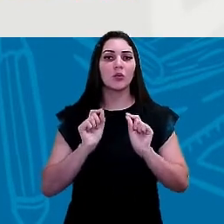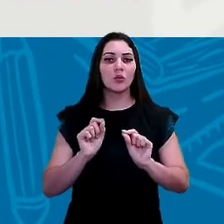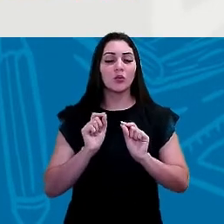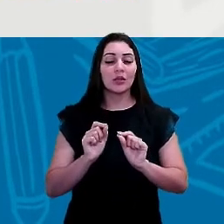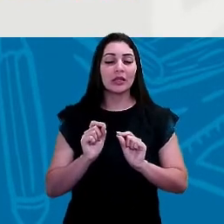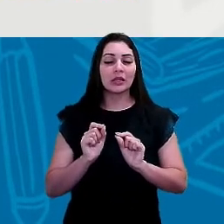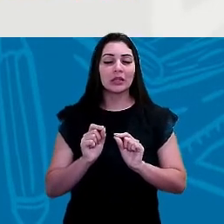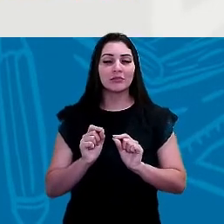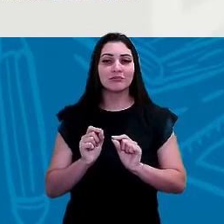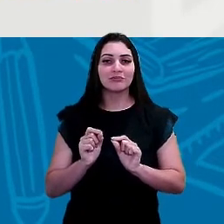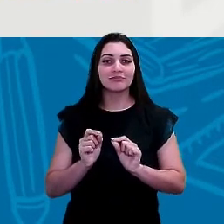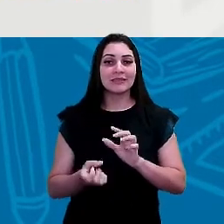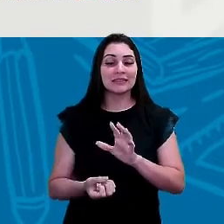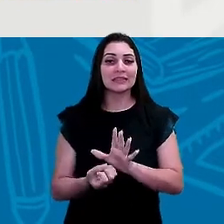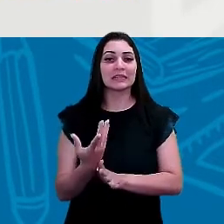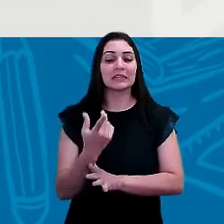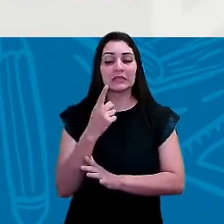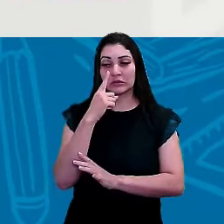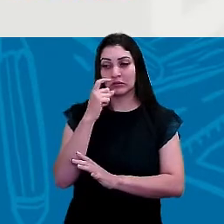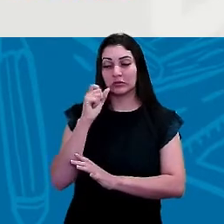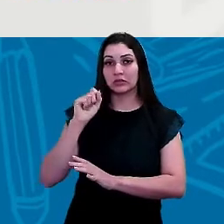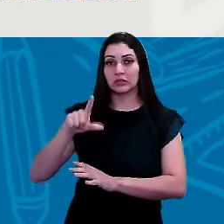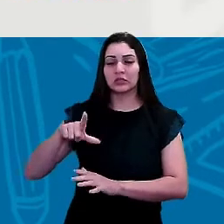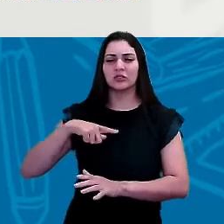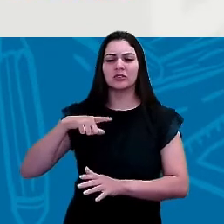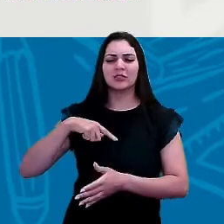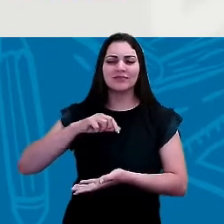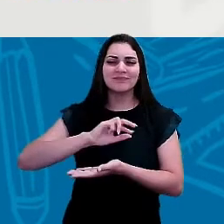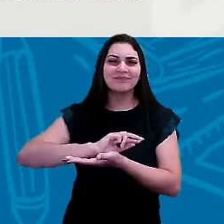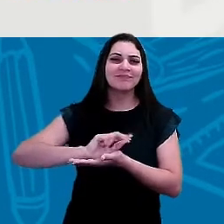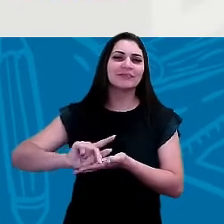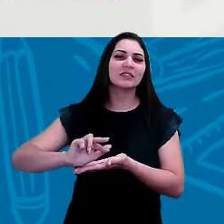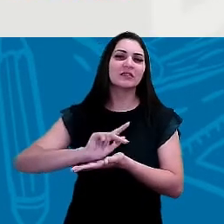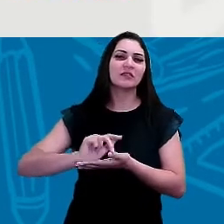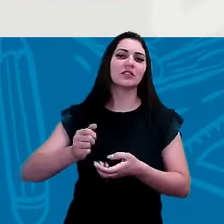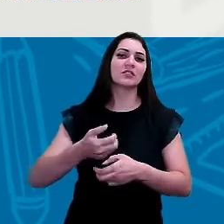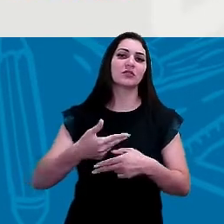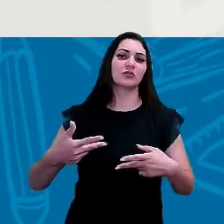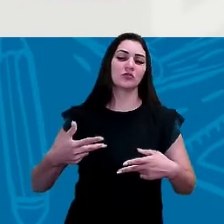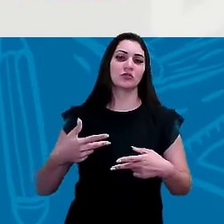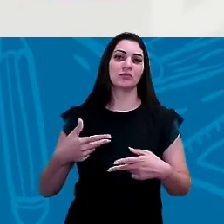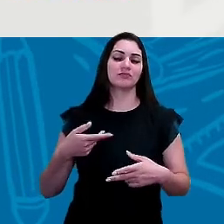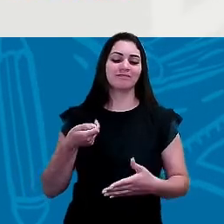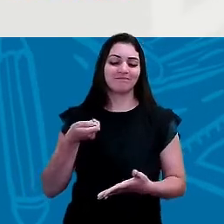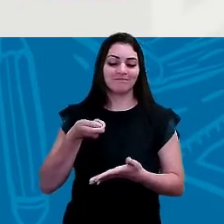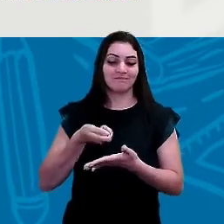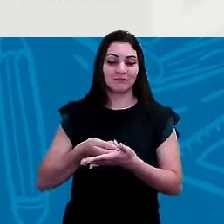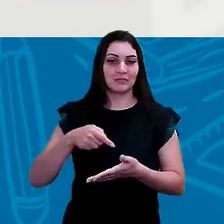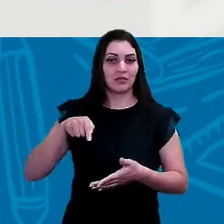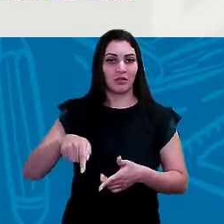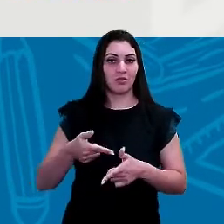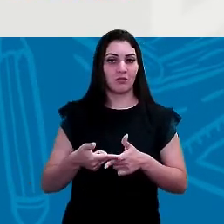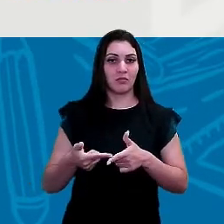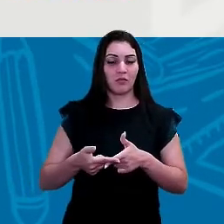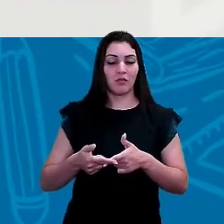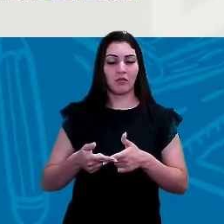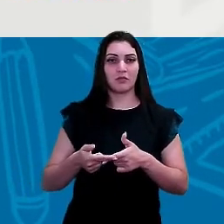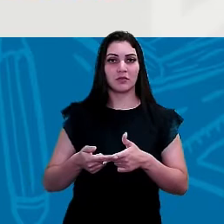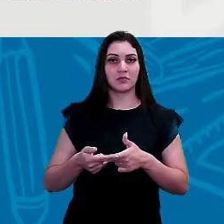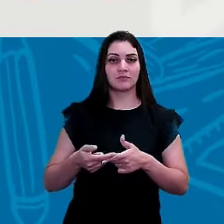do lixo. Então, são vários fatores que atuam nesses problemas ambientais